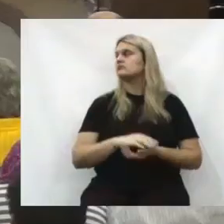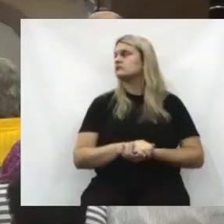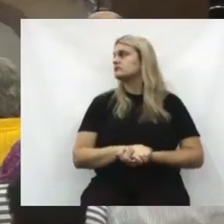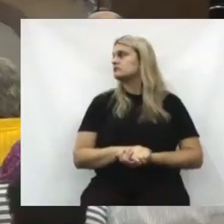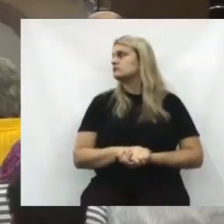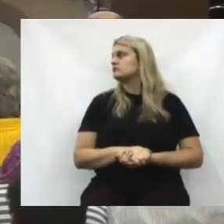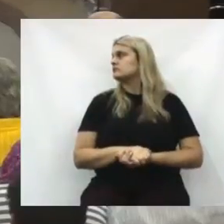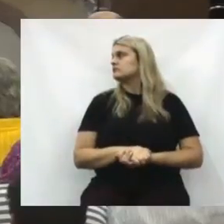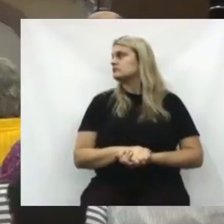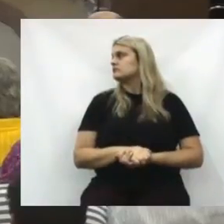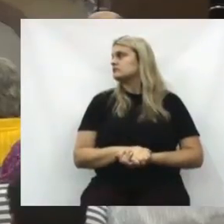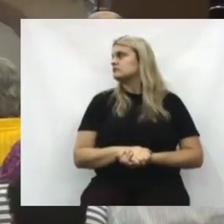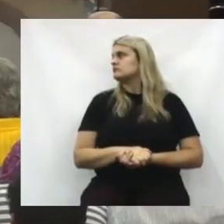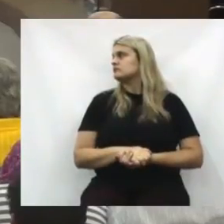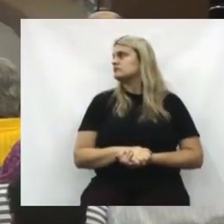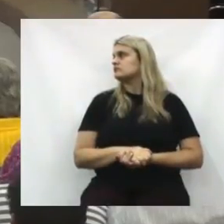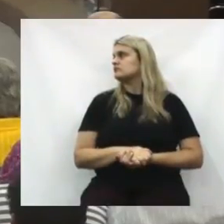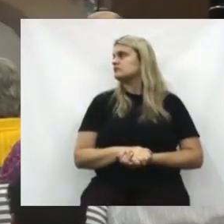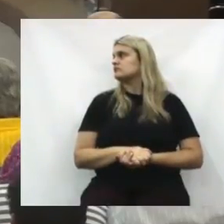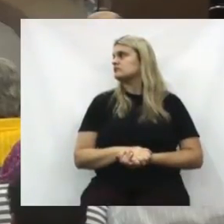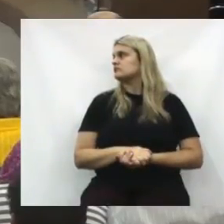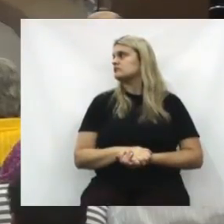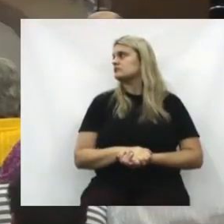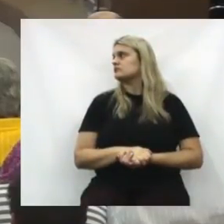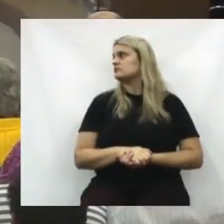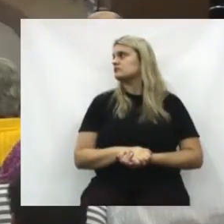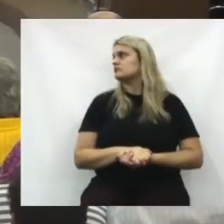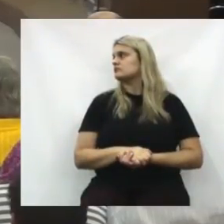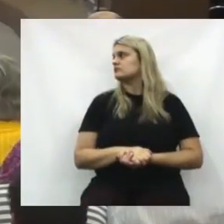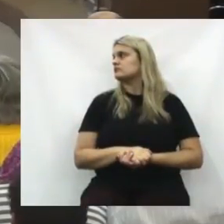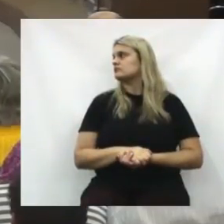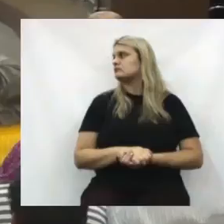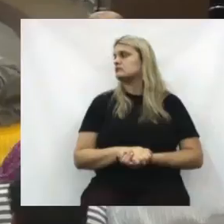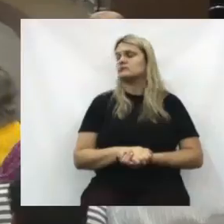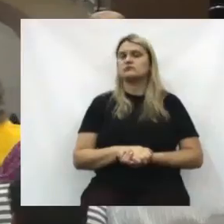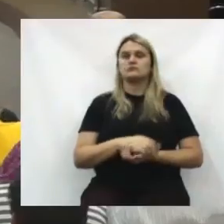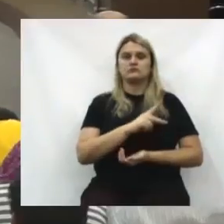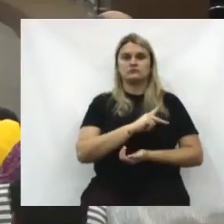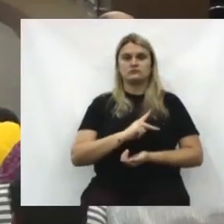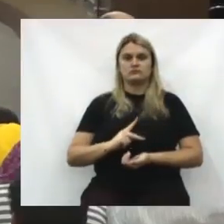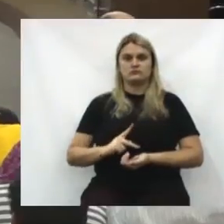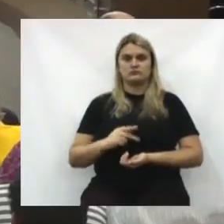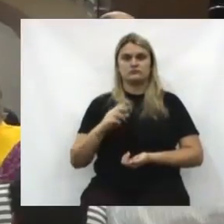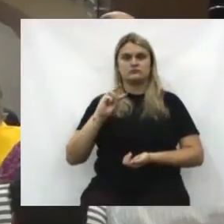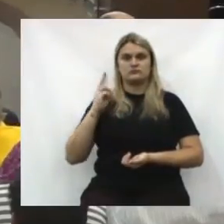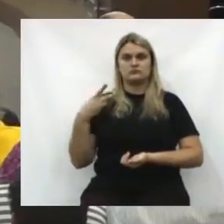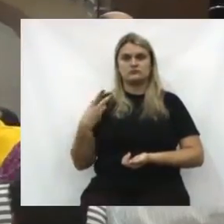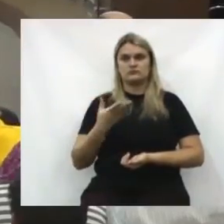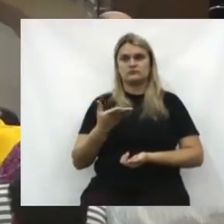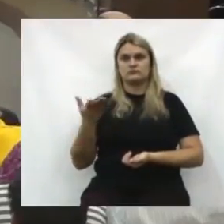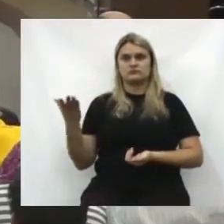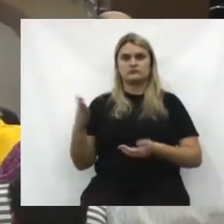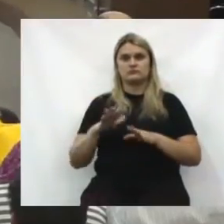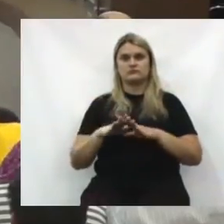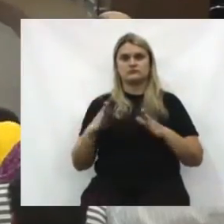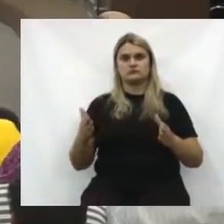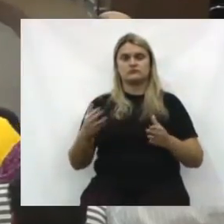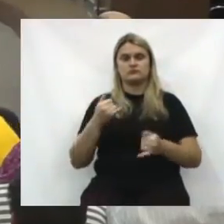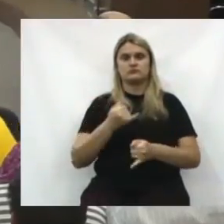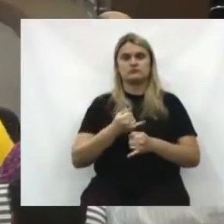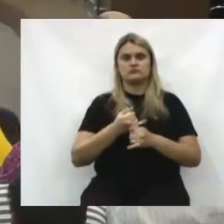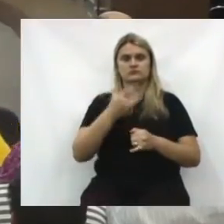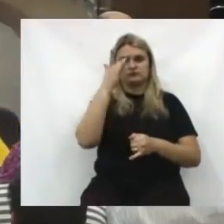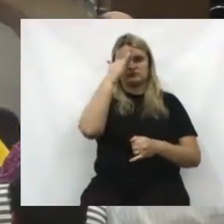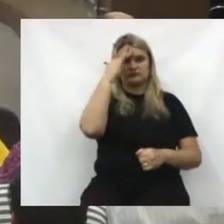Emerson. Presidente, caros colegas, mesa